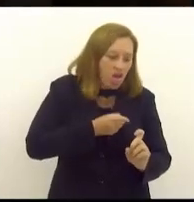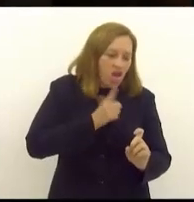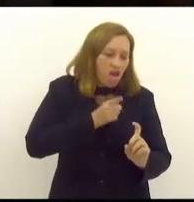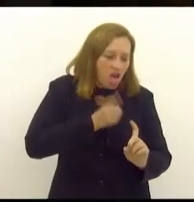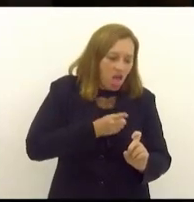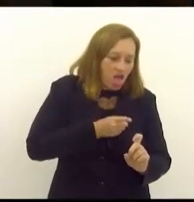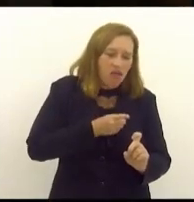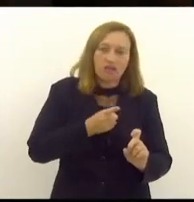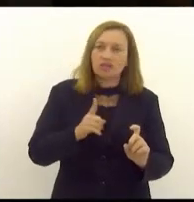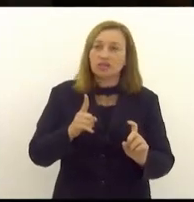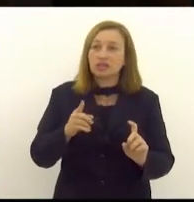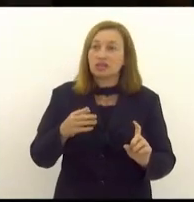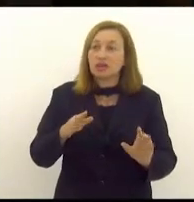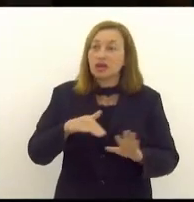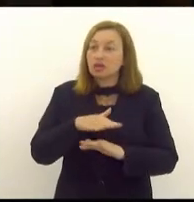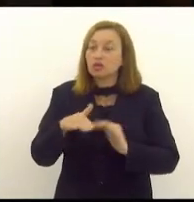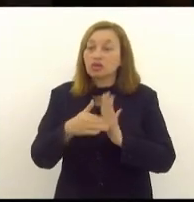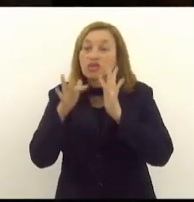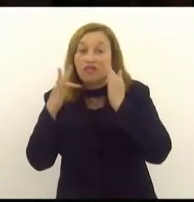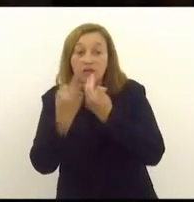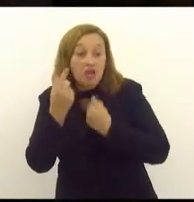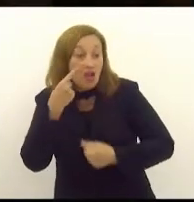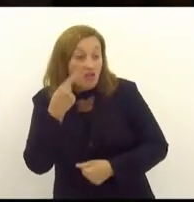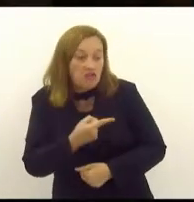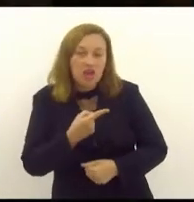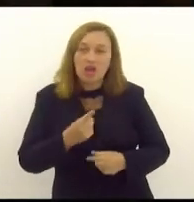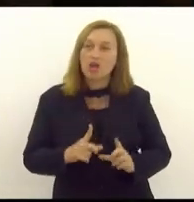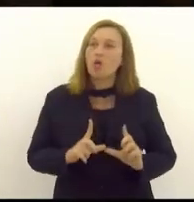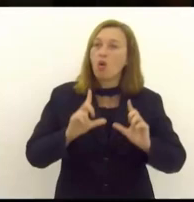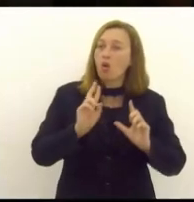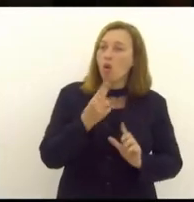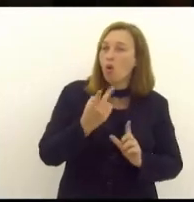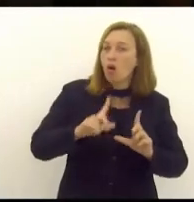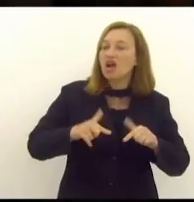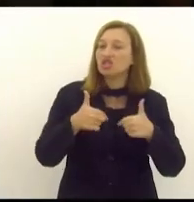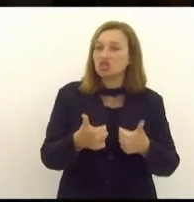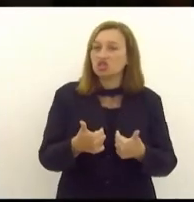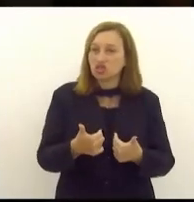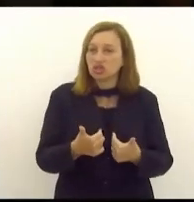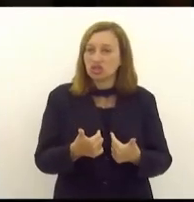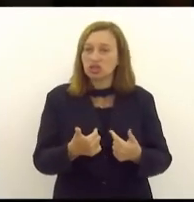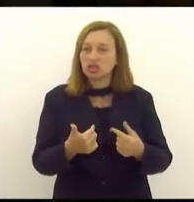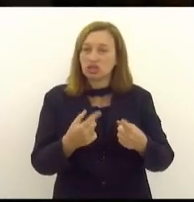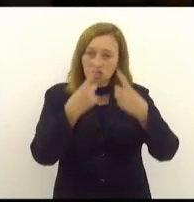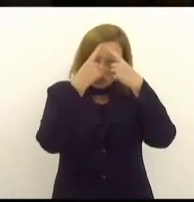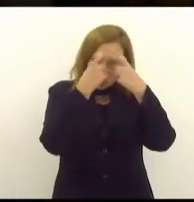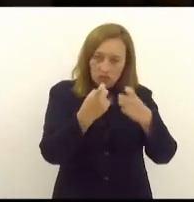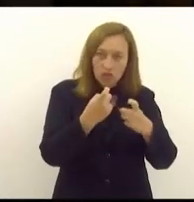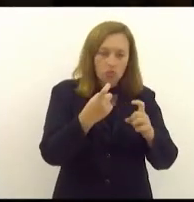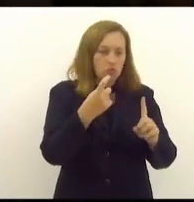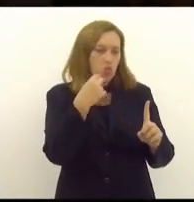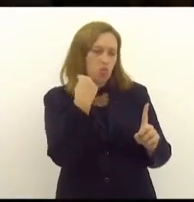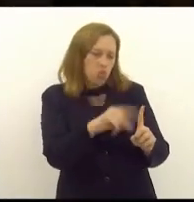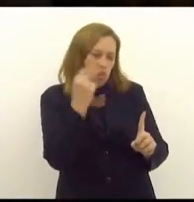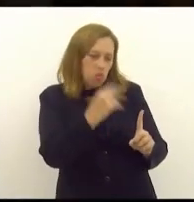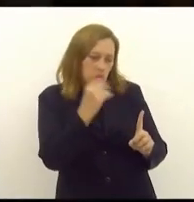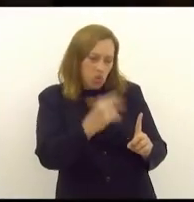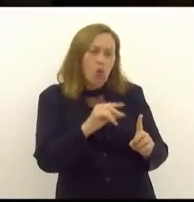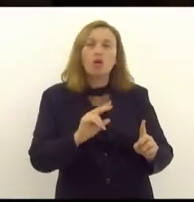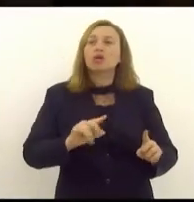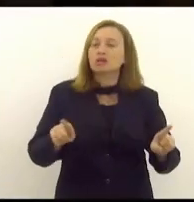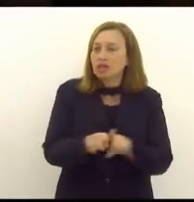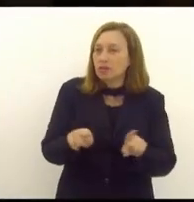na frente de Amigos até ações que podem vir a calhar numa violência física e também